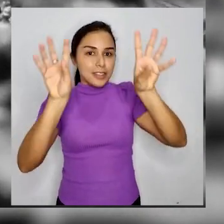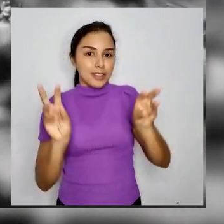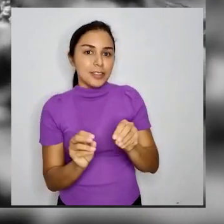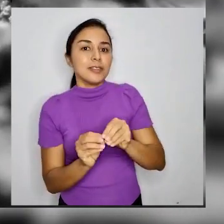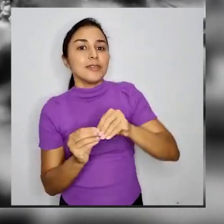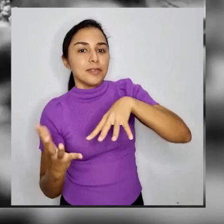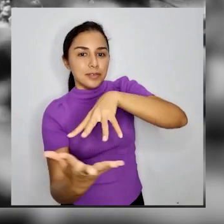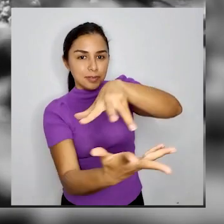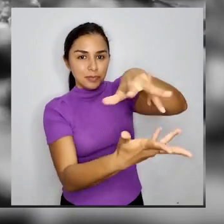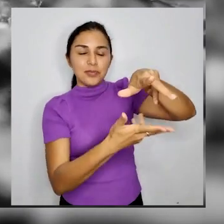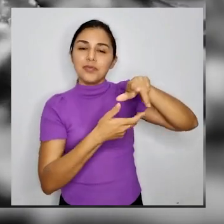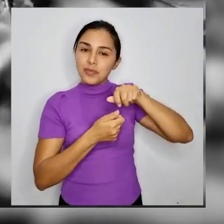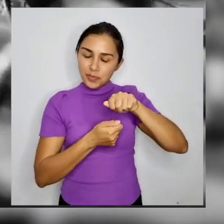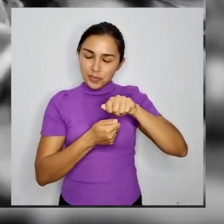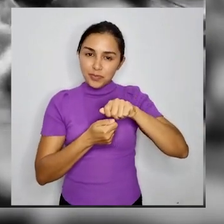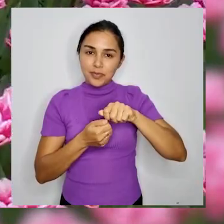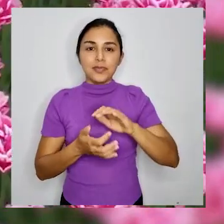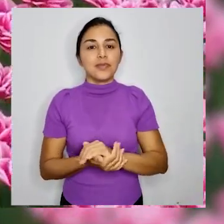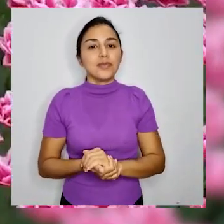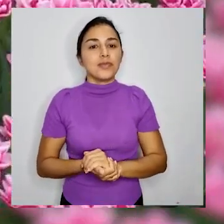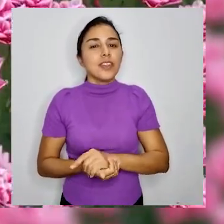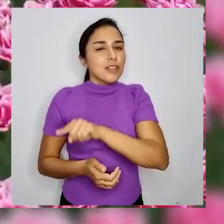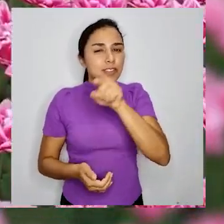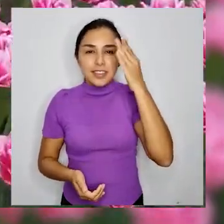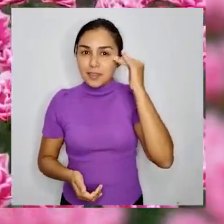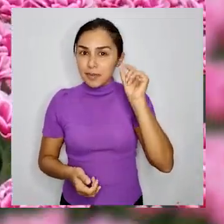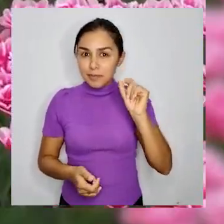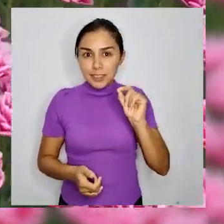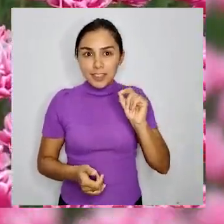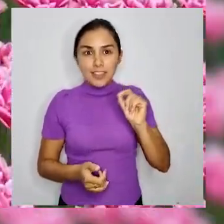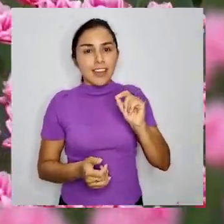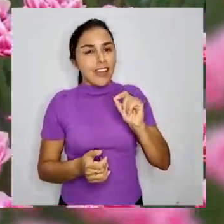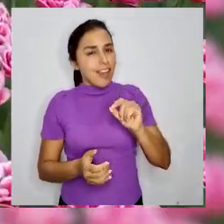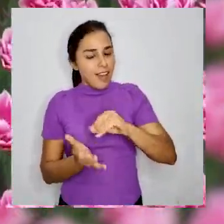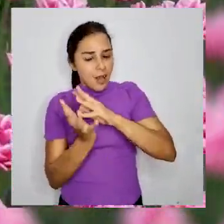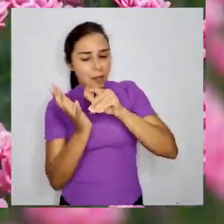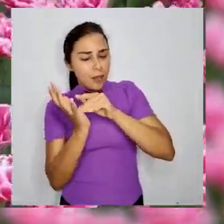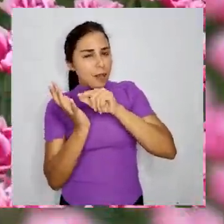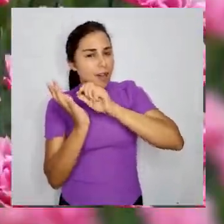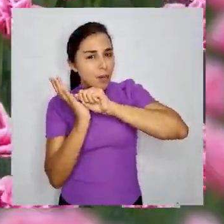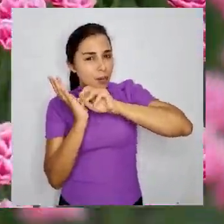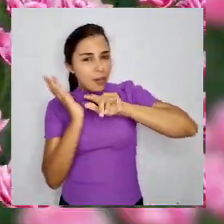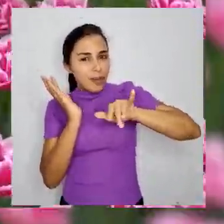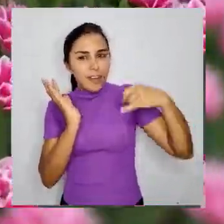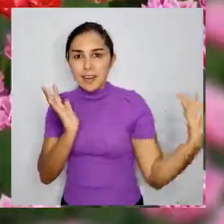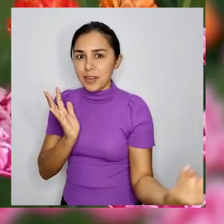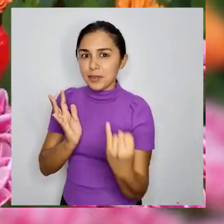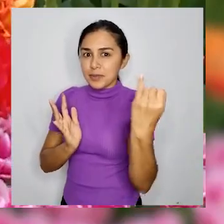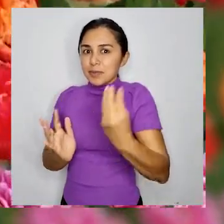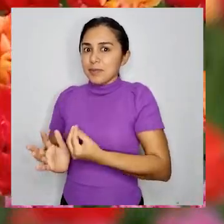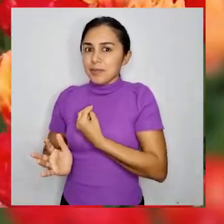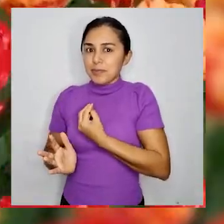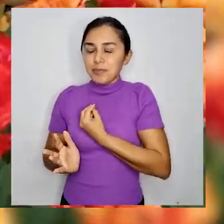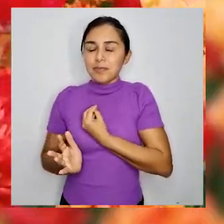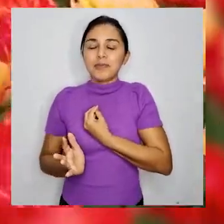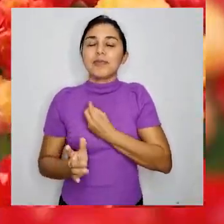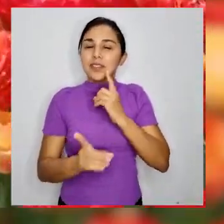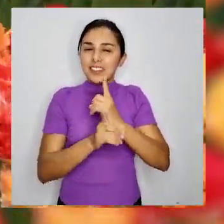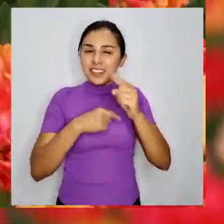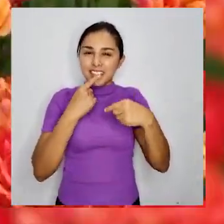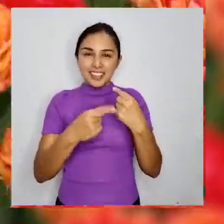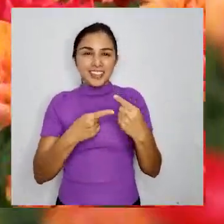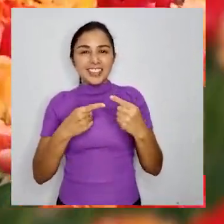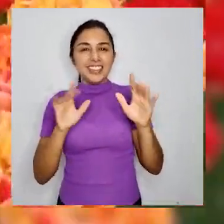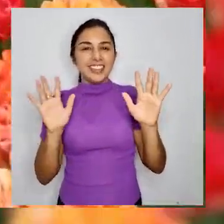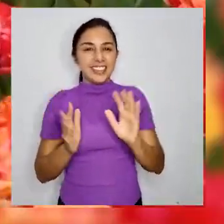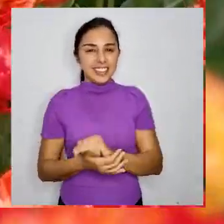equilíbrio ecológico do planeta Terra. E aí, você sabia que a polinização era tão importante para a nossa sobrevivência? Até o